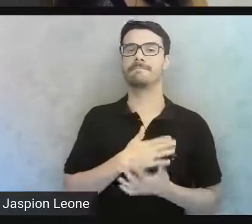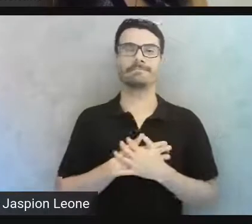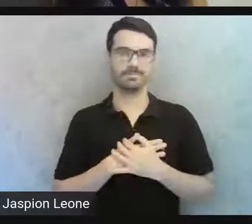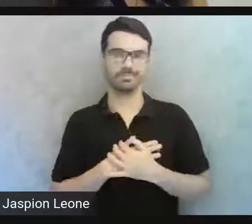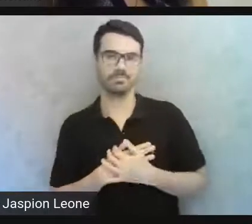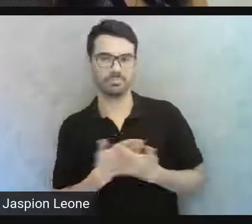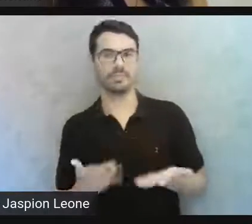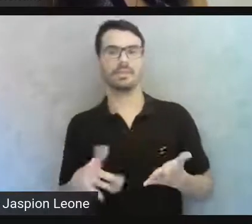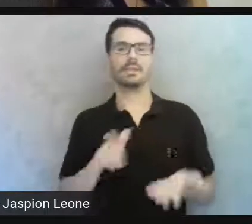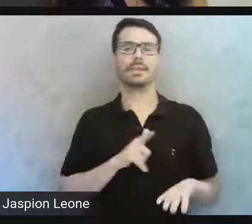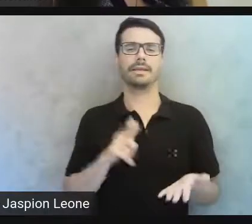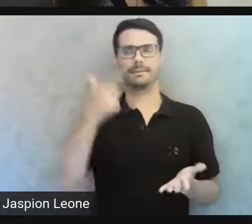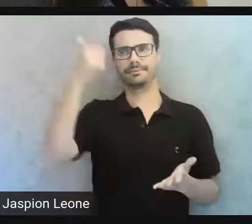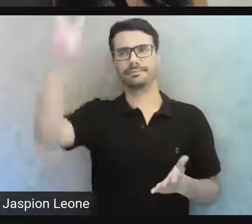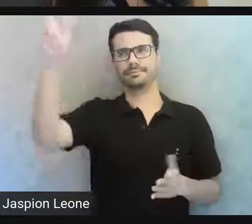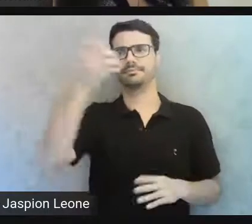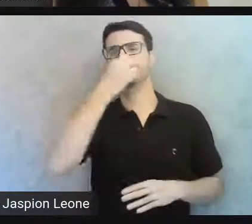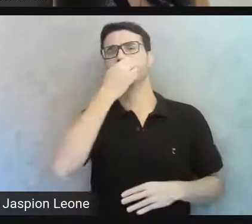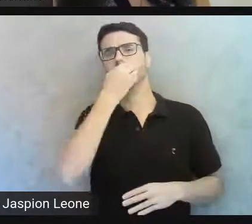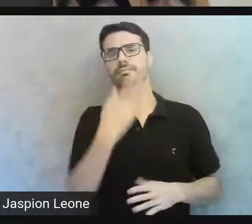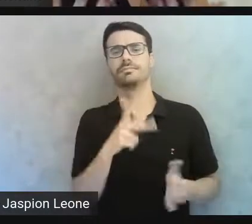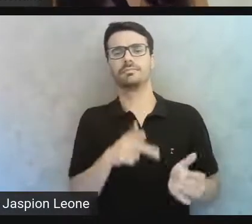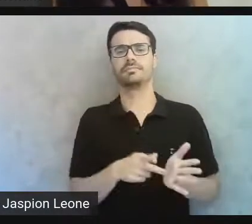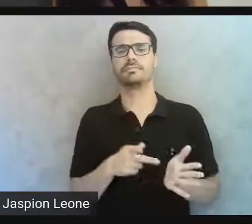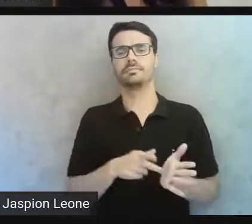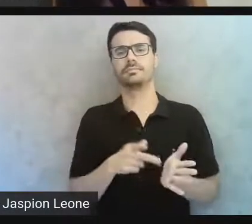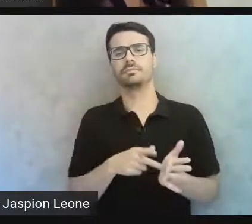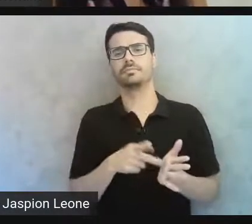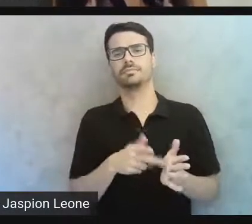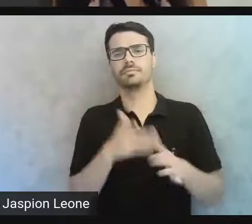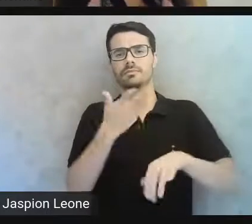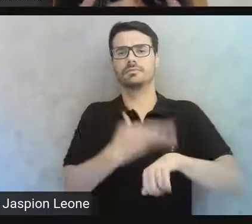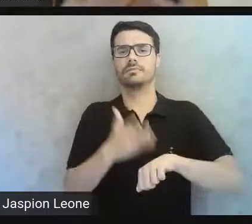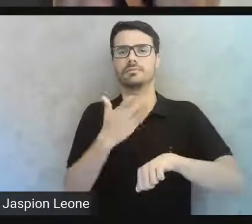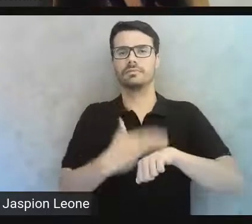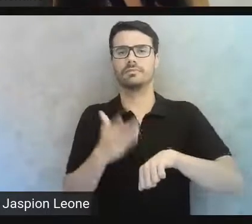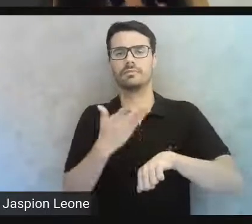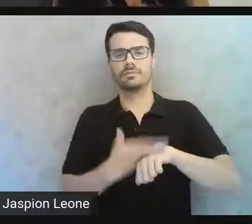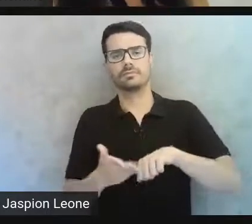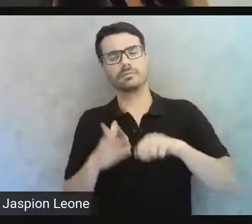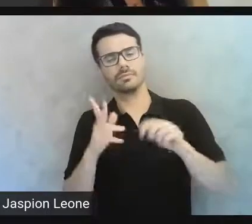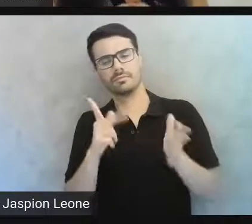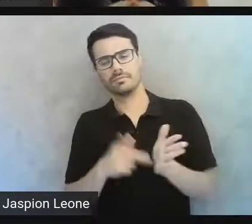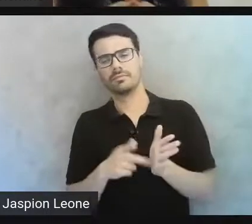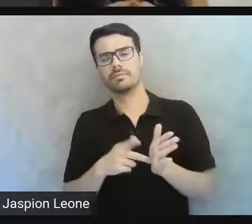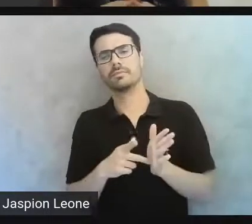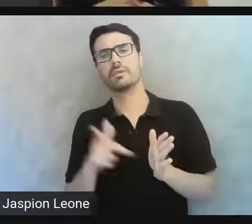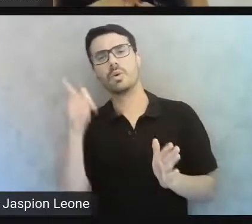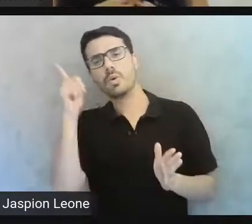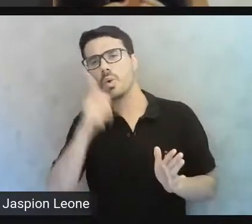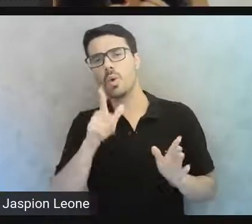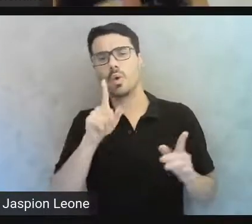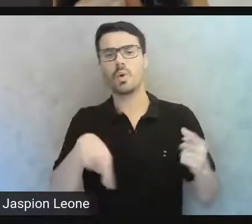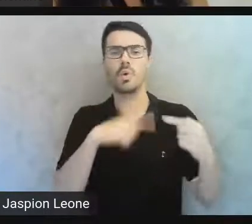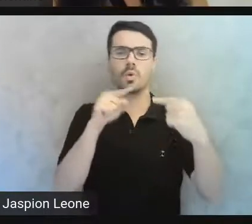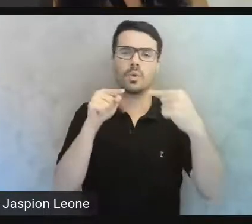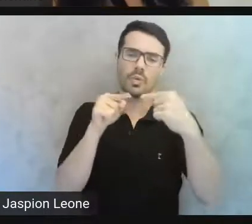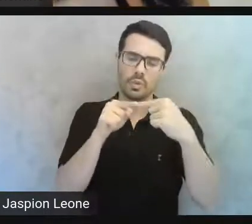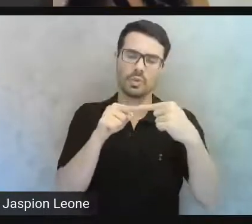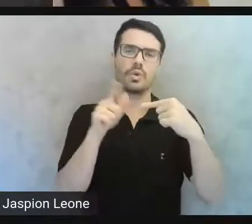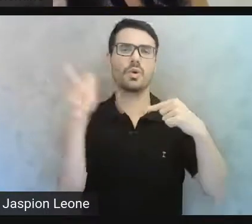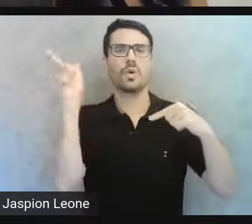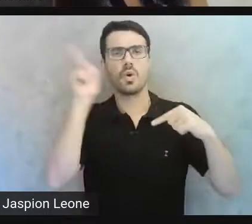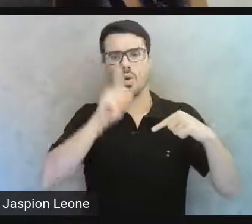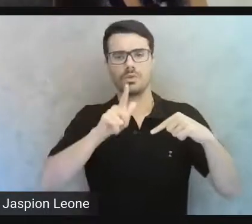que uma coisa que também é muito bom a gente colocar assim na prática, né, Paula, é de que quando a pessoa atinge esse objetivo, ela